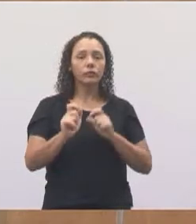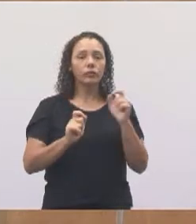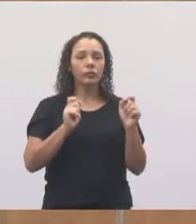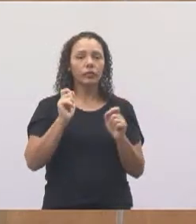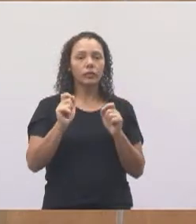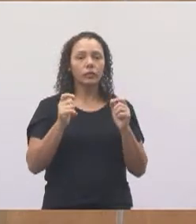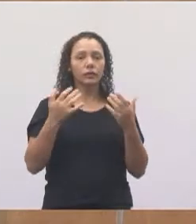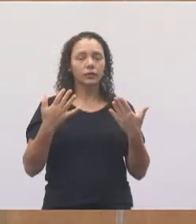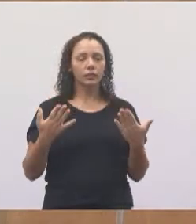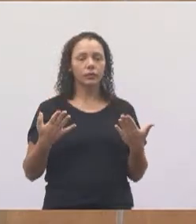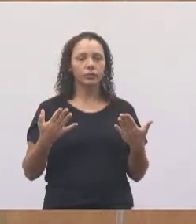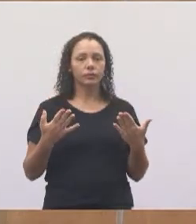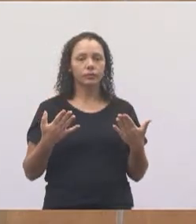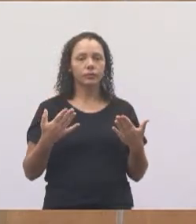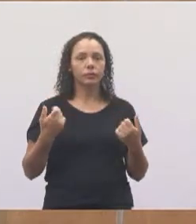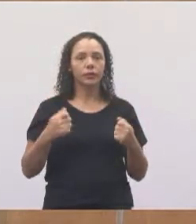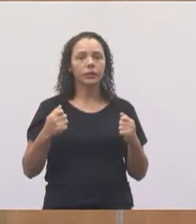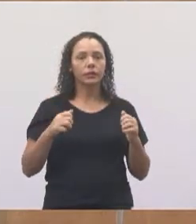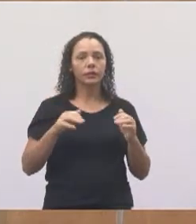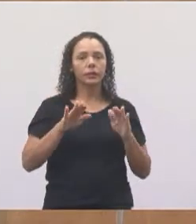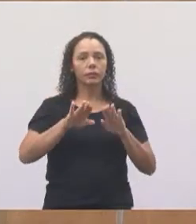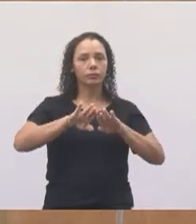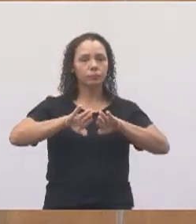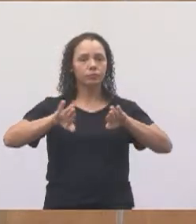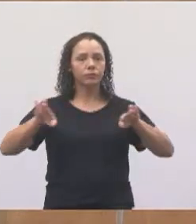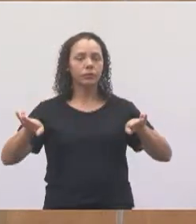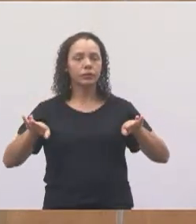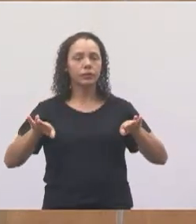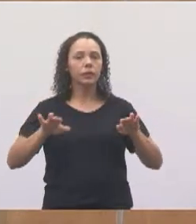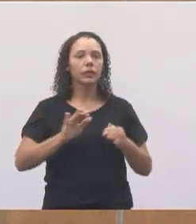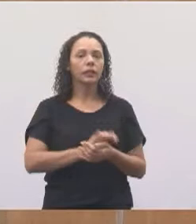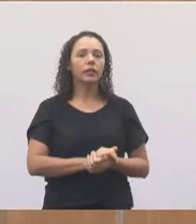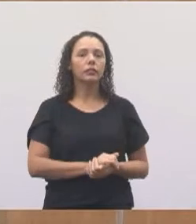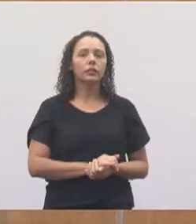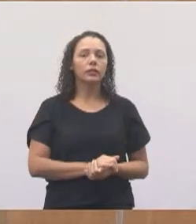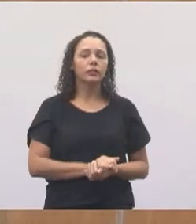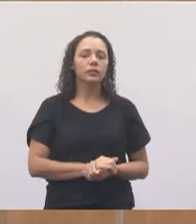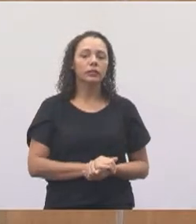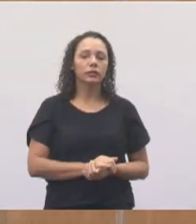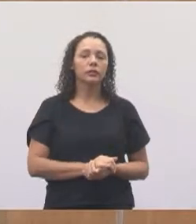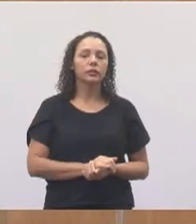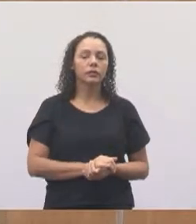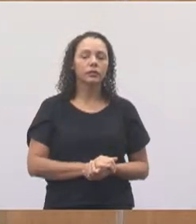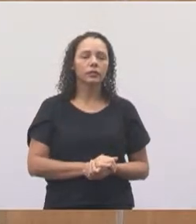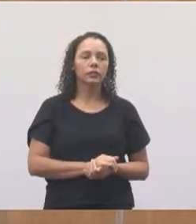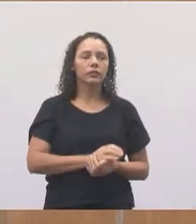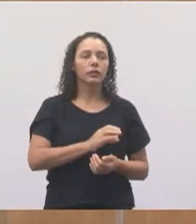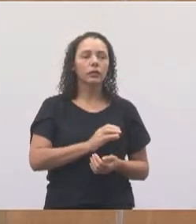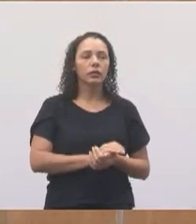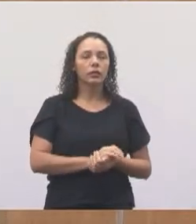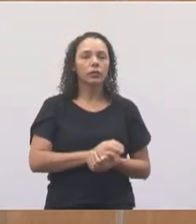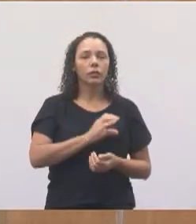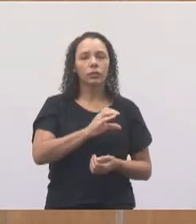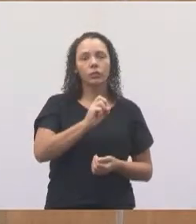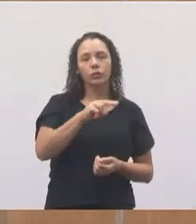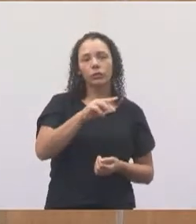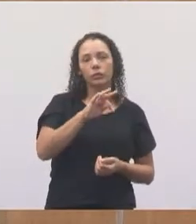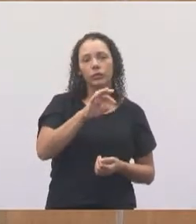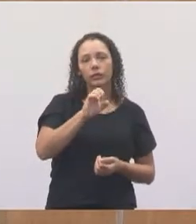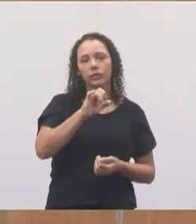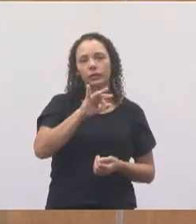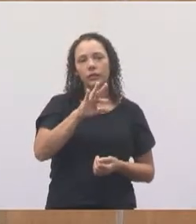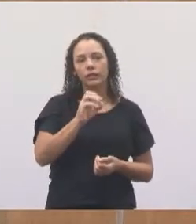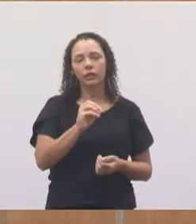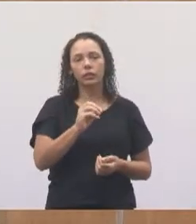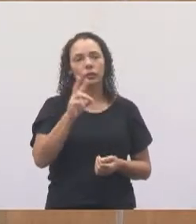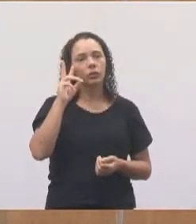suplementar? Nós temos que fazer uma divisão, que nós temos um custeio normal e nós temos o custeio suplementar. Então, nós temos